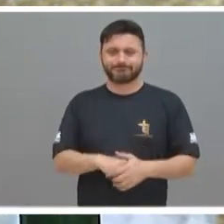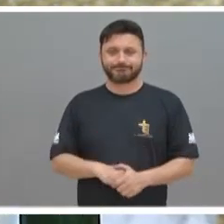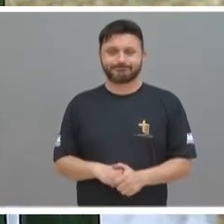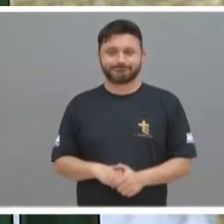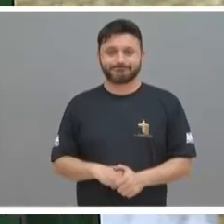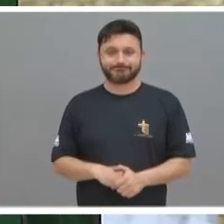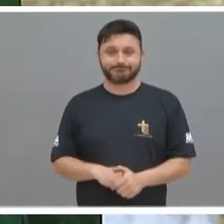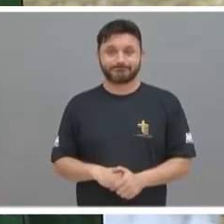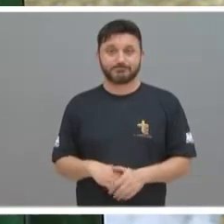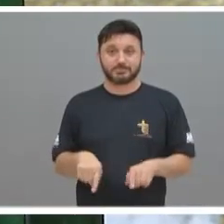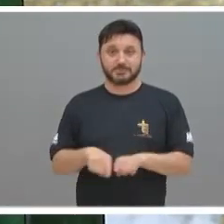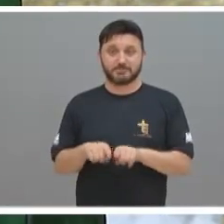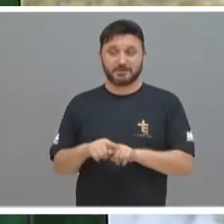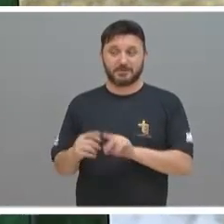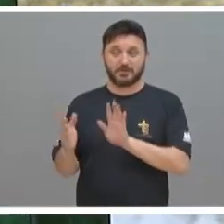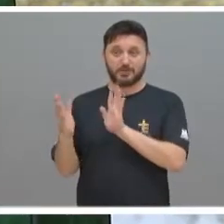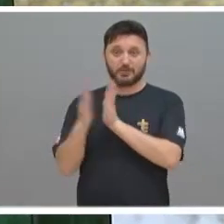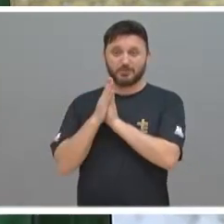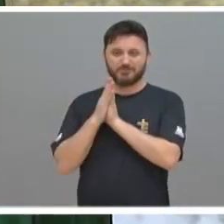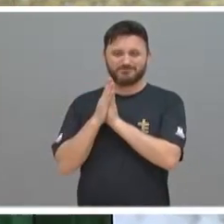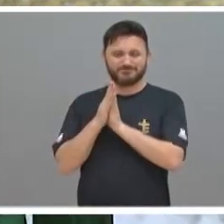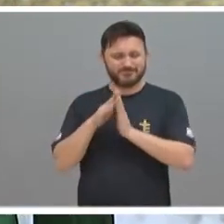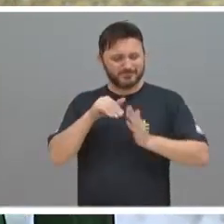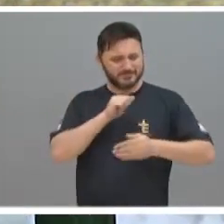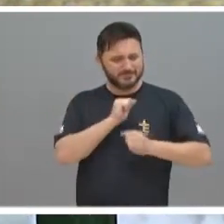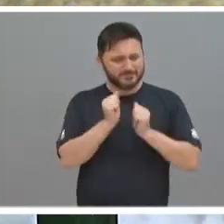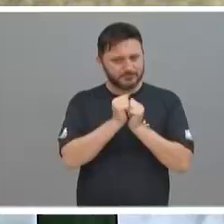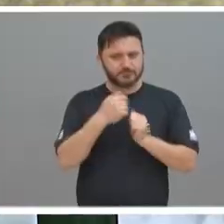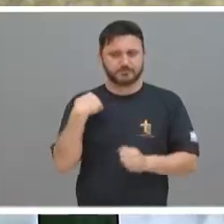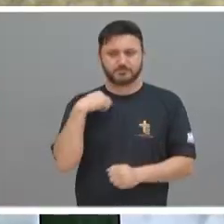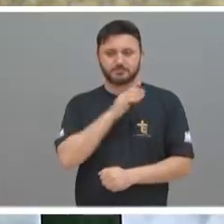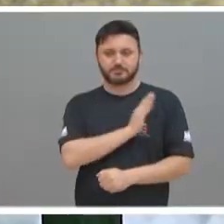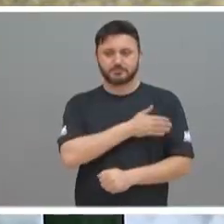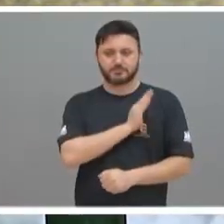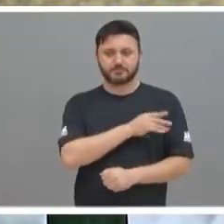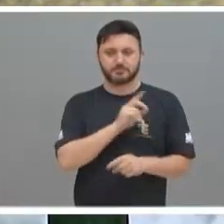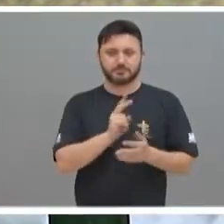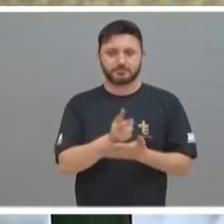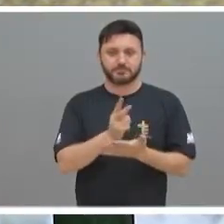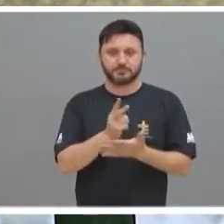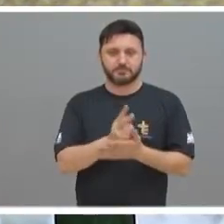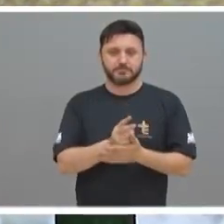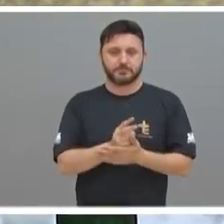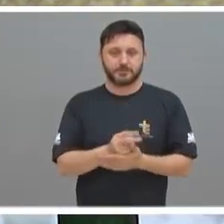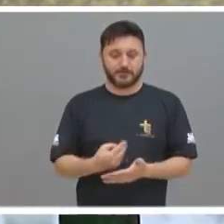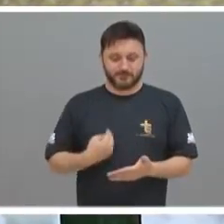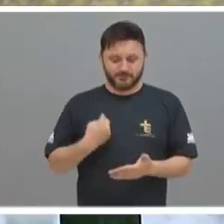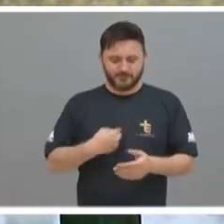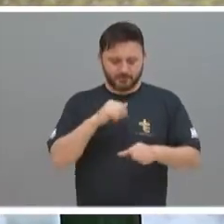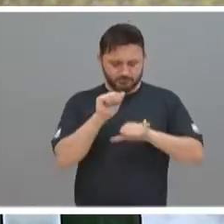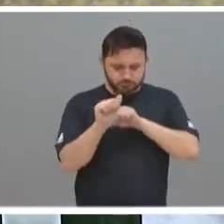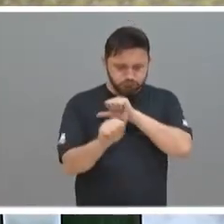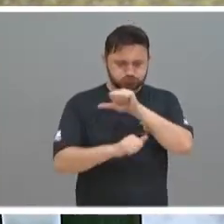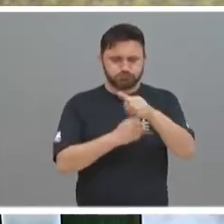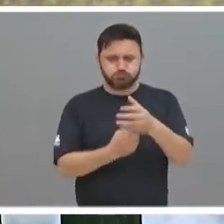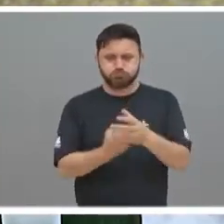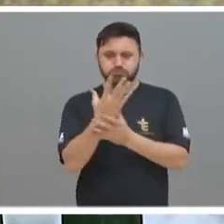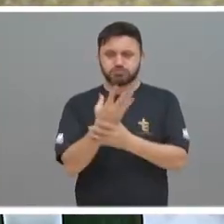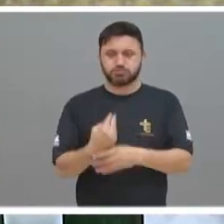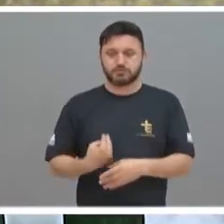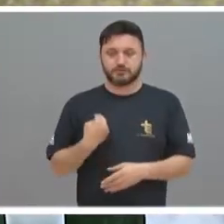e ela em nós, e ela tem que se transformar, ser viva em nossa